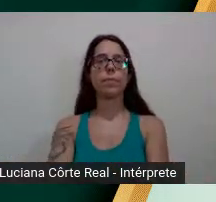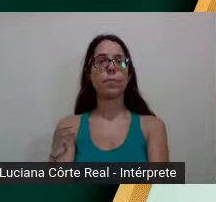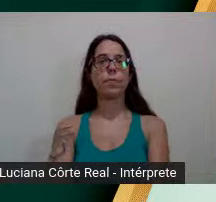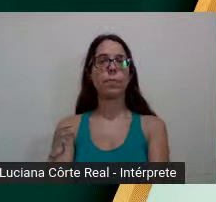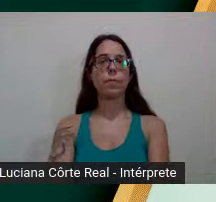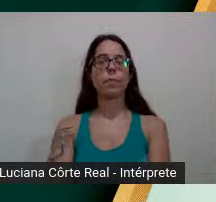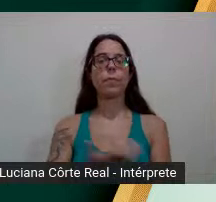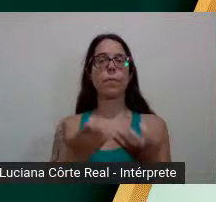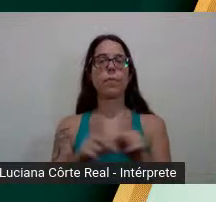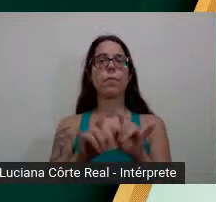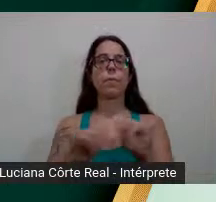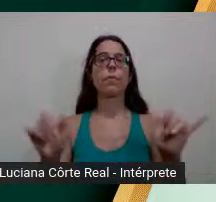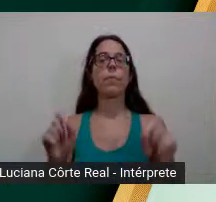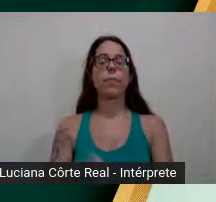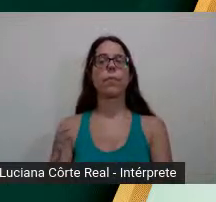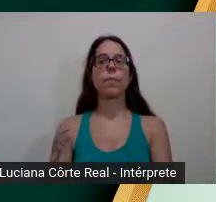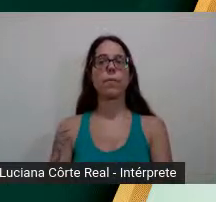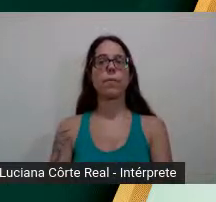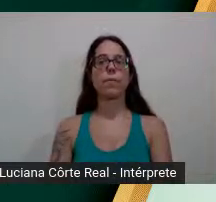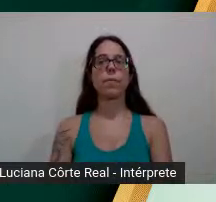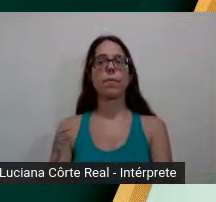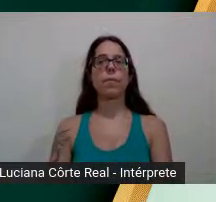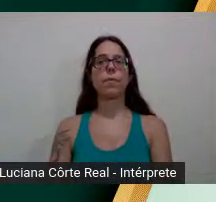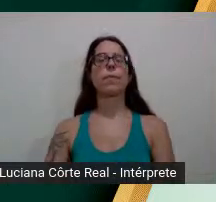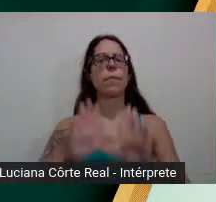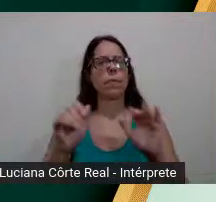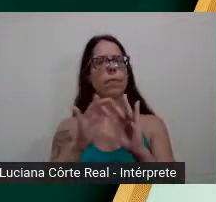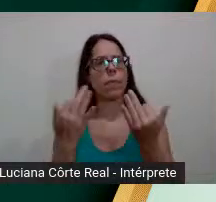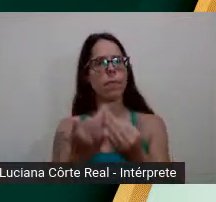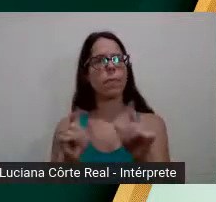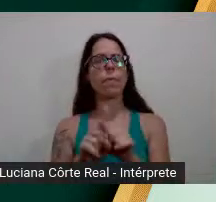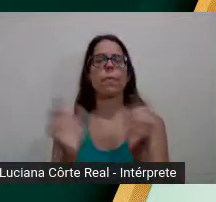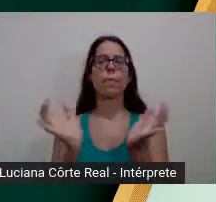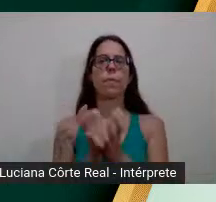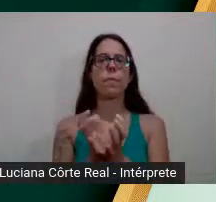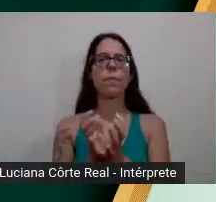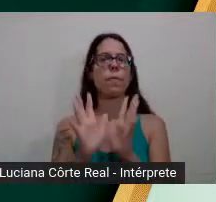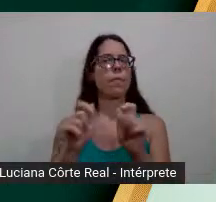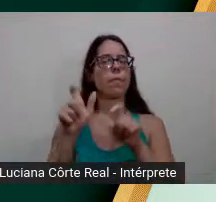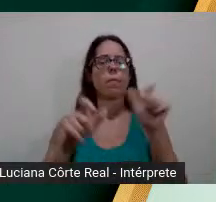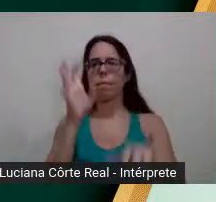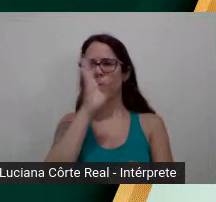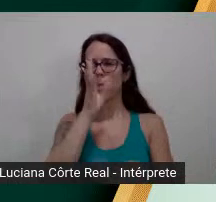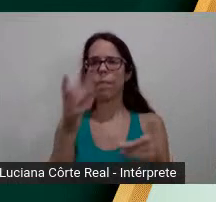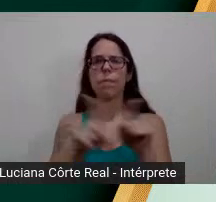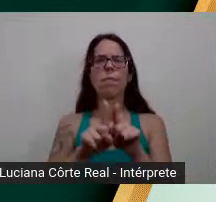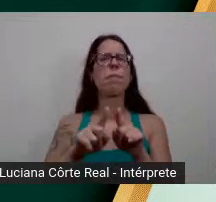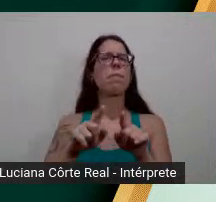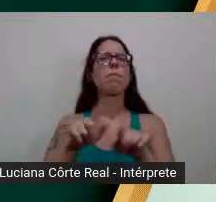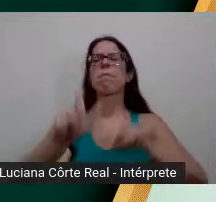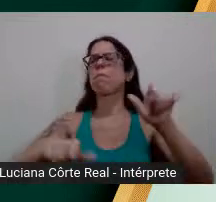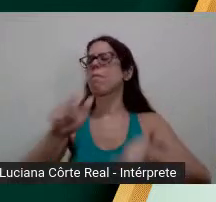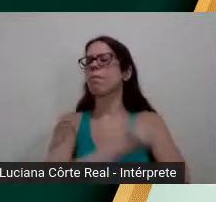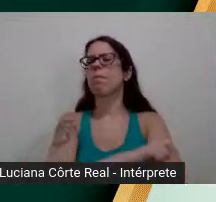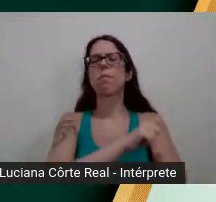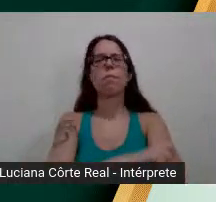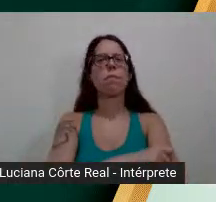Gostaria de dizer para vocês, então, a todos os familiares, os colegas que nos assistem, demais acadêmicos,